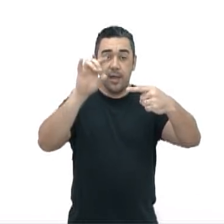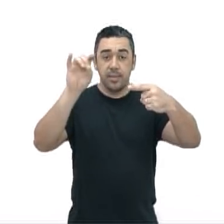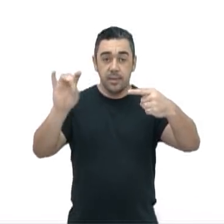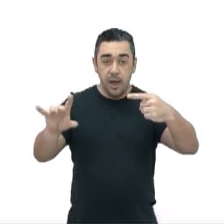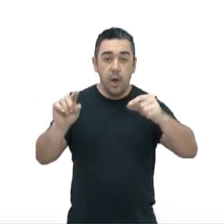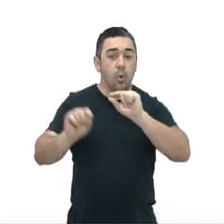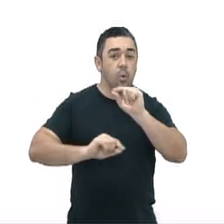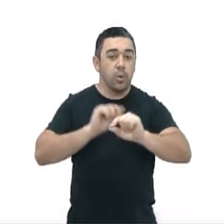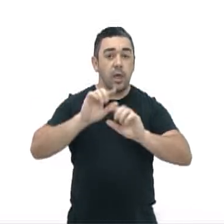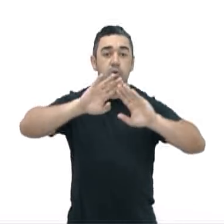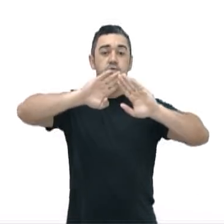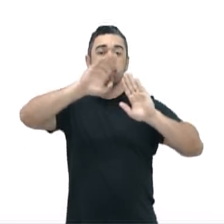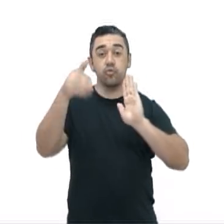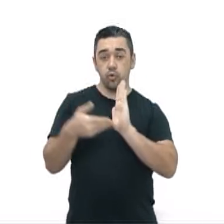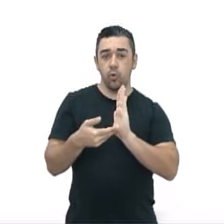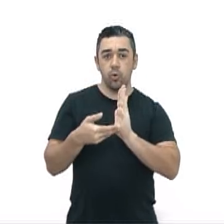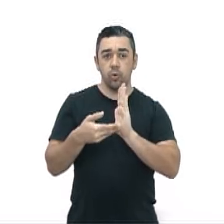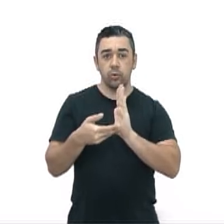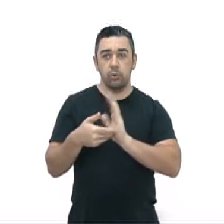ao todo.